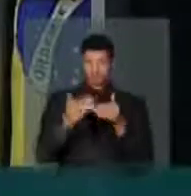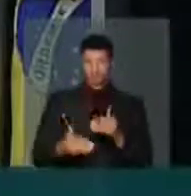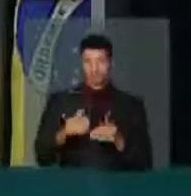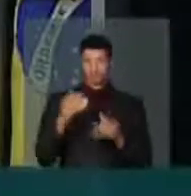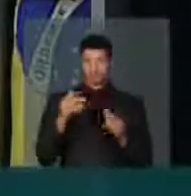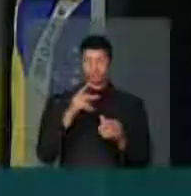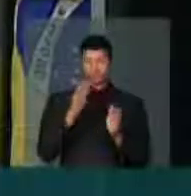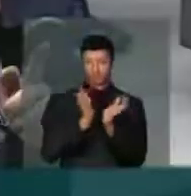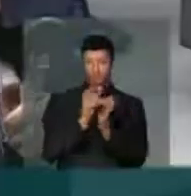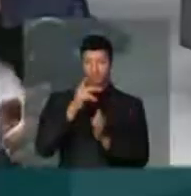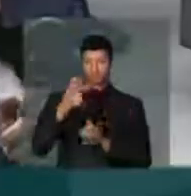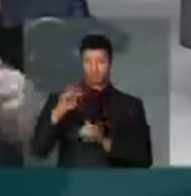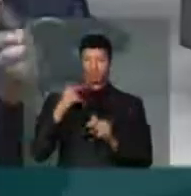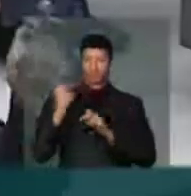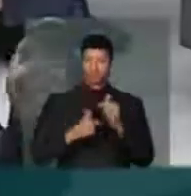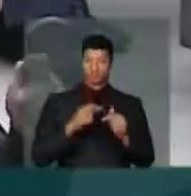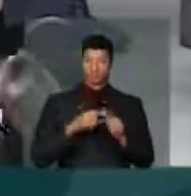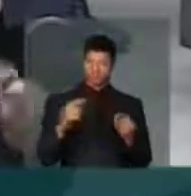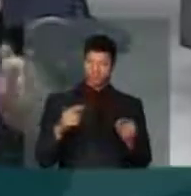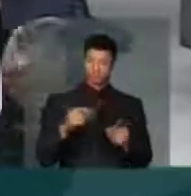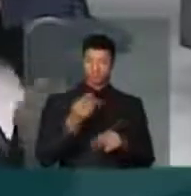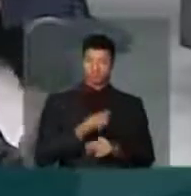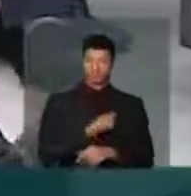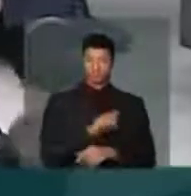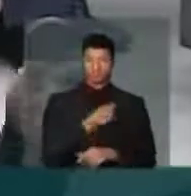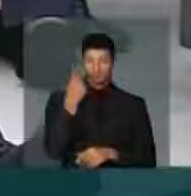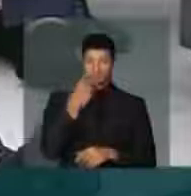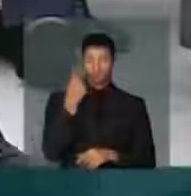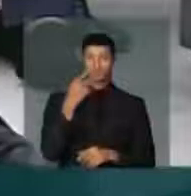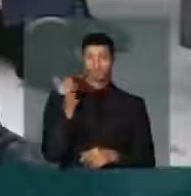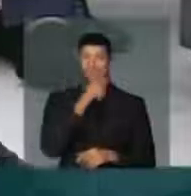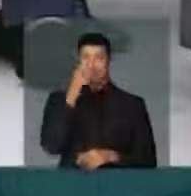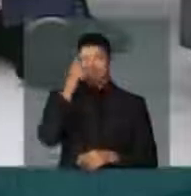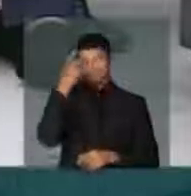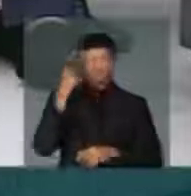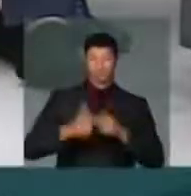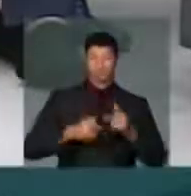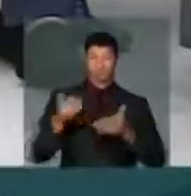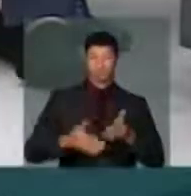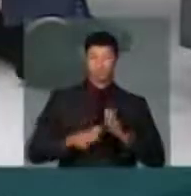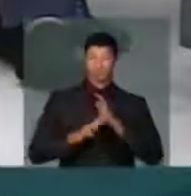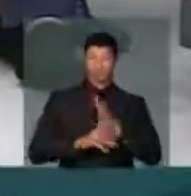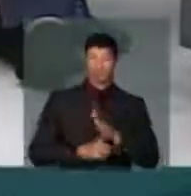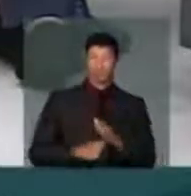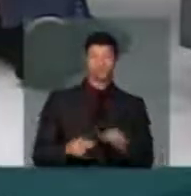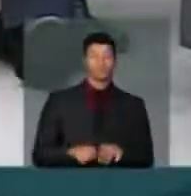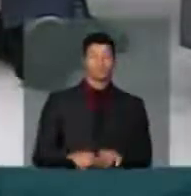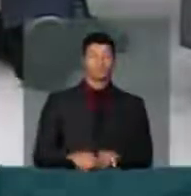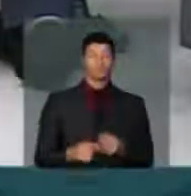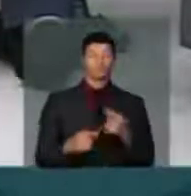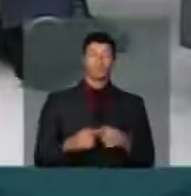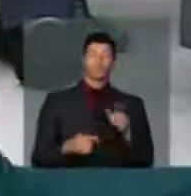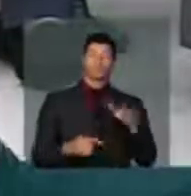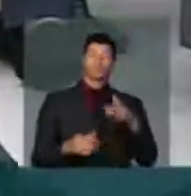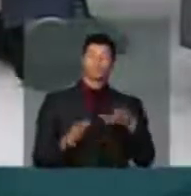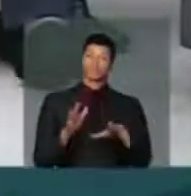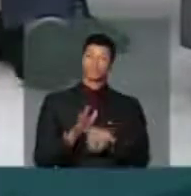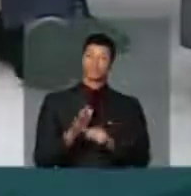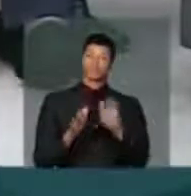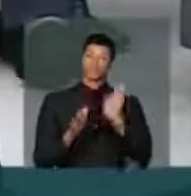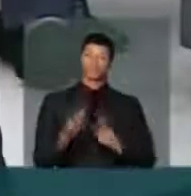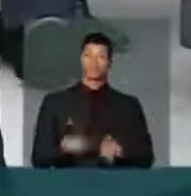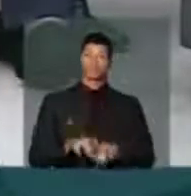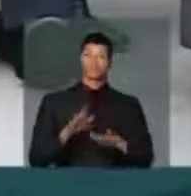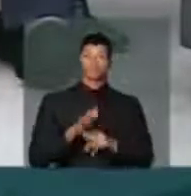partido que se diz dos trabalhadores, mas que vive tentando iludir, enganar o trabalhador e agora roubar o trabalhador. Porque quando rouba o Brasil, está